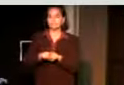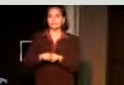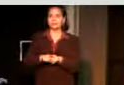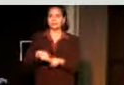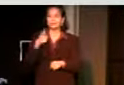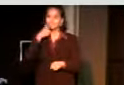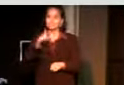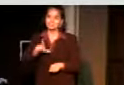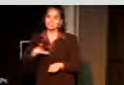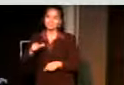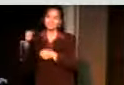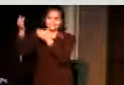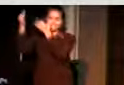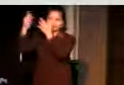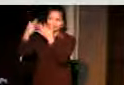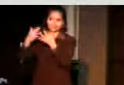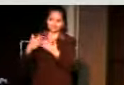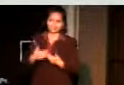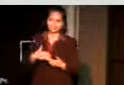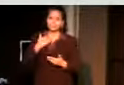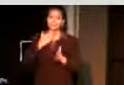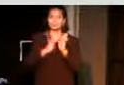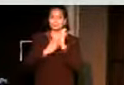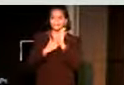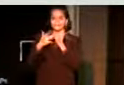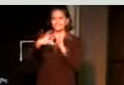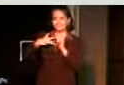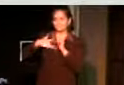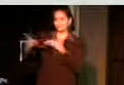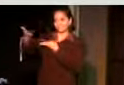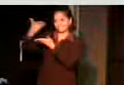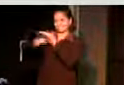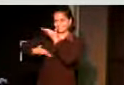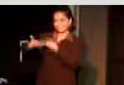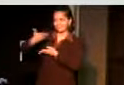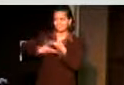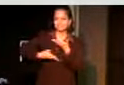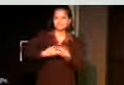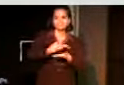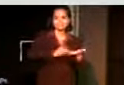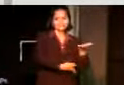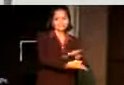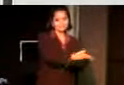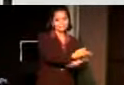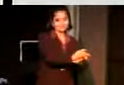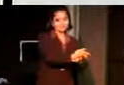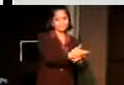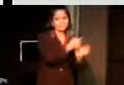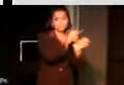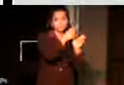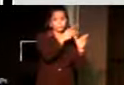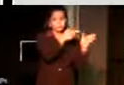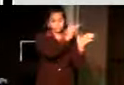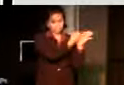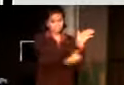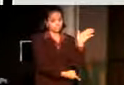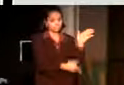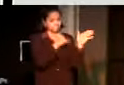usufruidor da Promessa da Misericórdia consequente é o que o texto diz veja